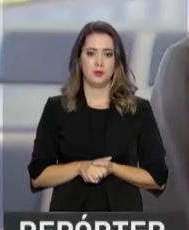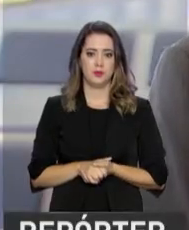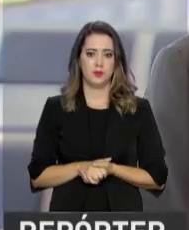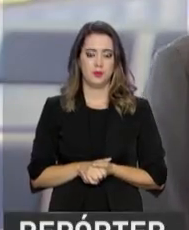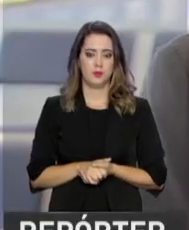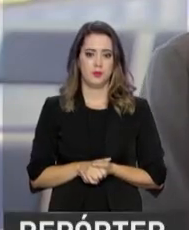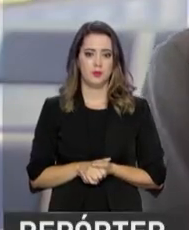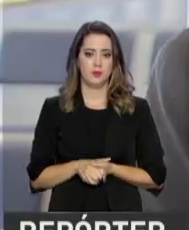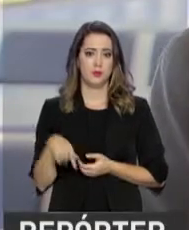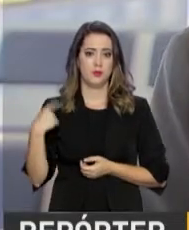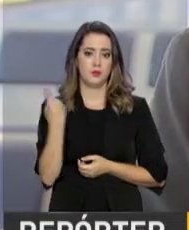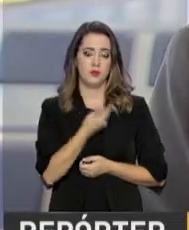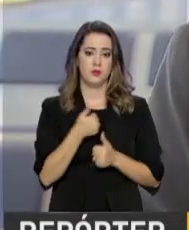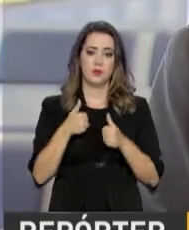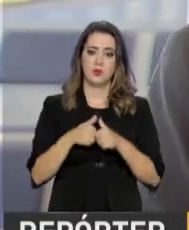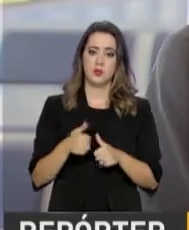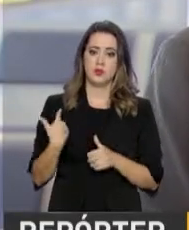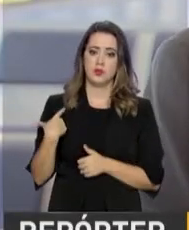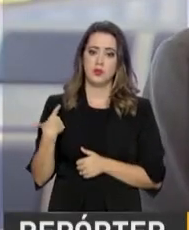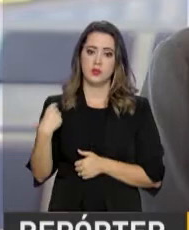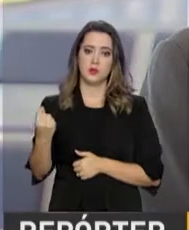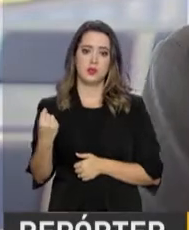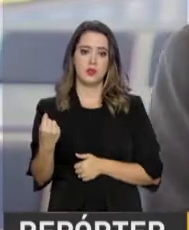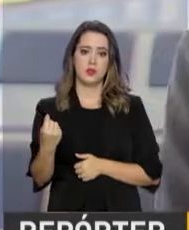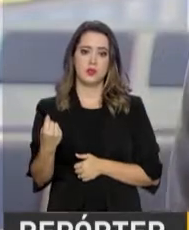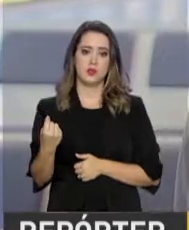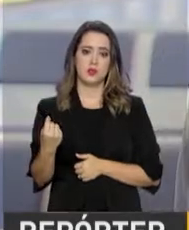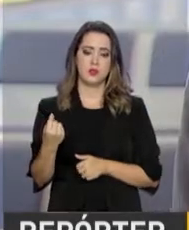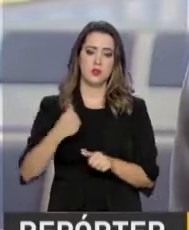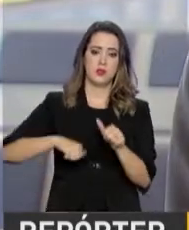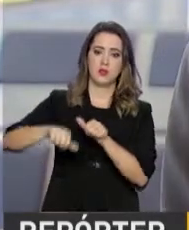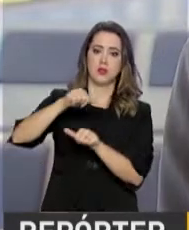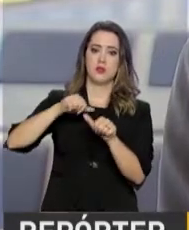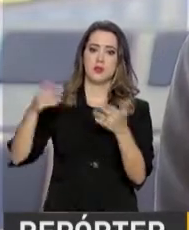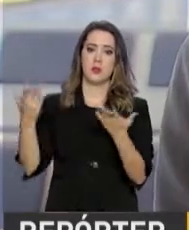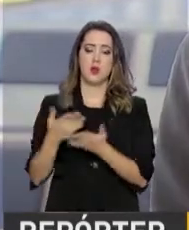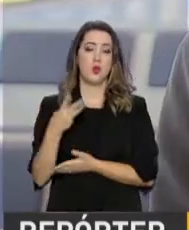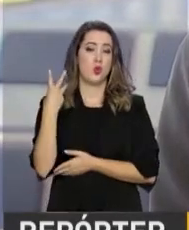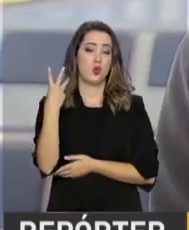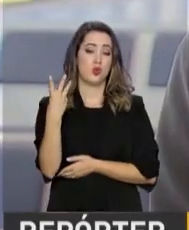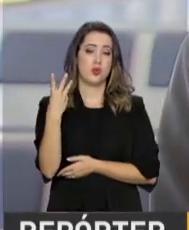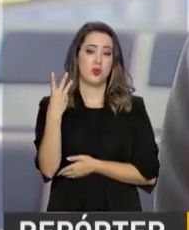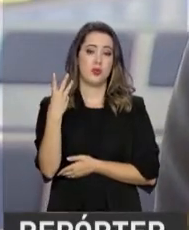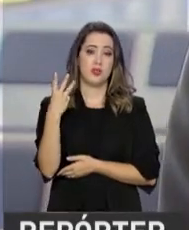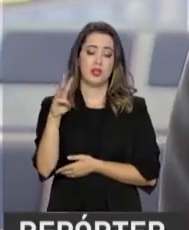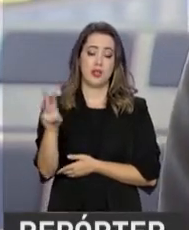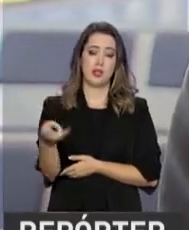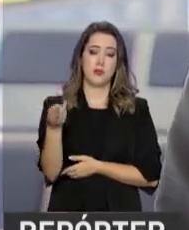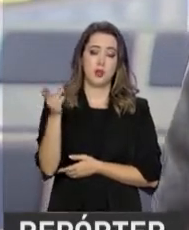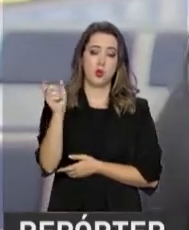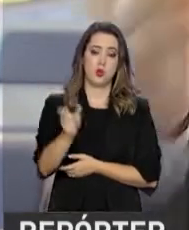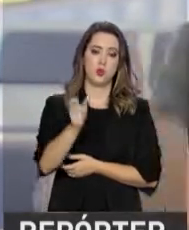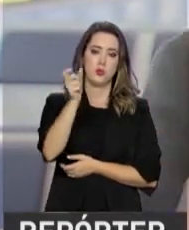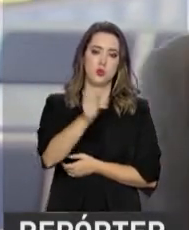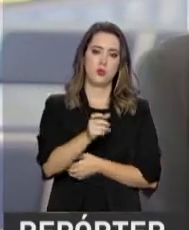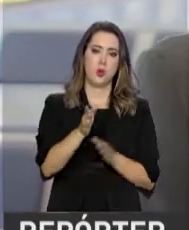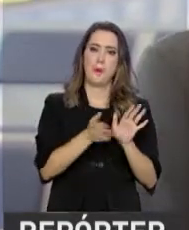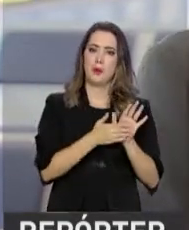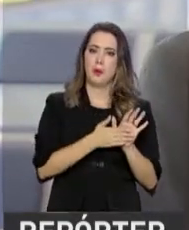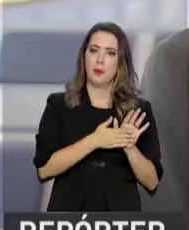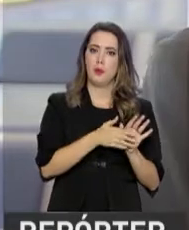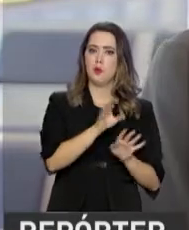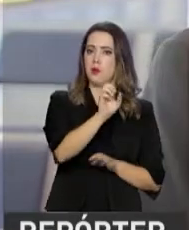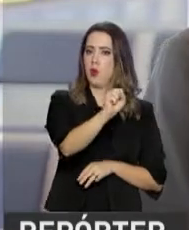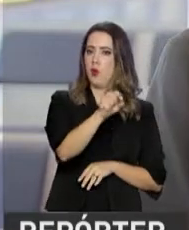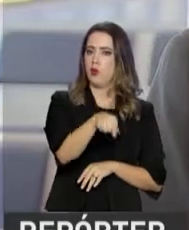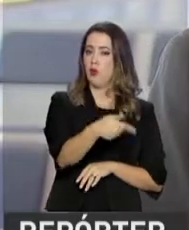nós estamos saindo de ouro porque hoje opera com 3 milhões e 100 mil passageiros fará uma proposta de outro